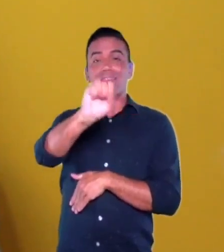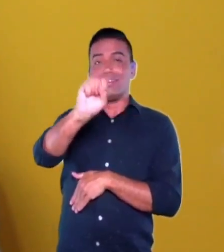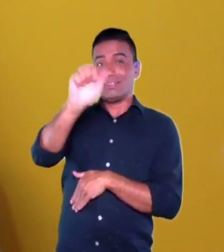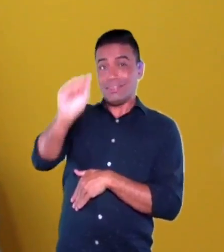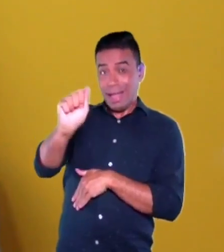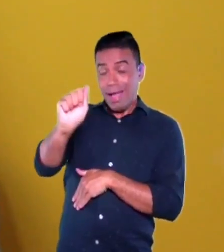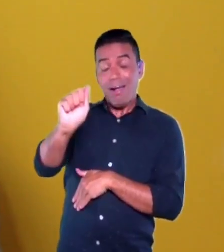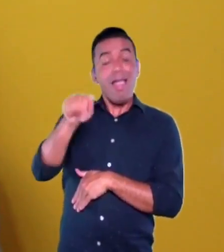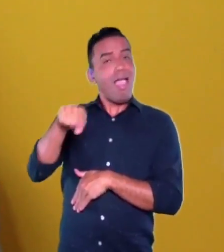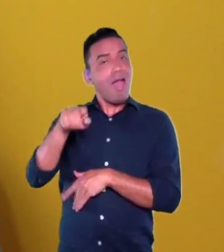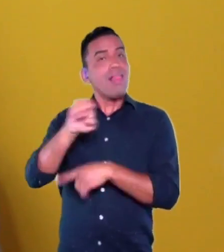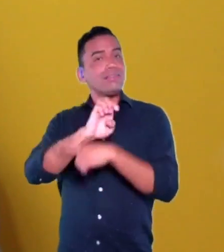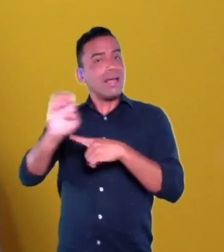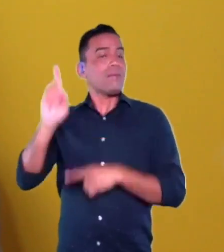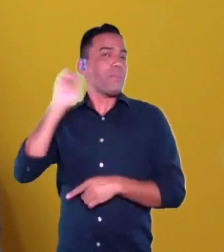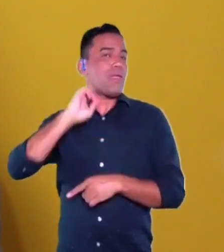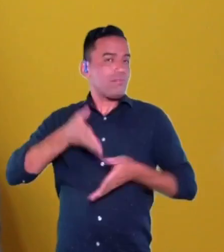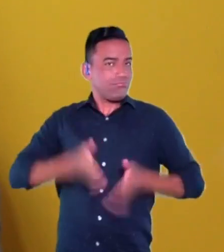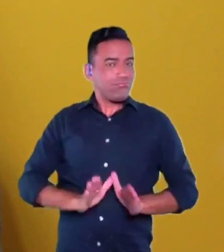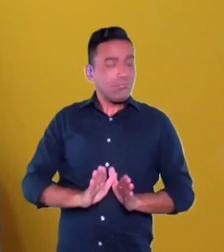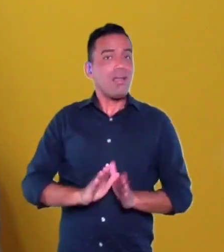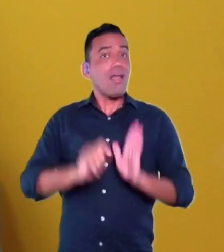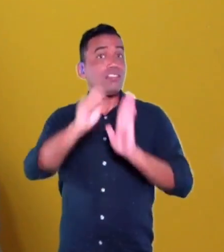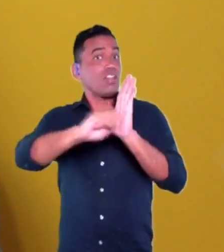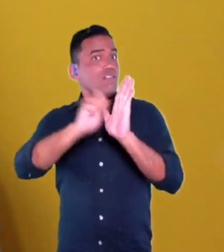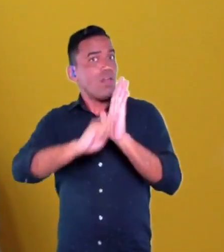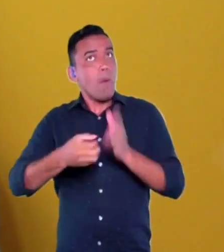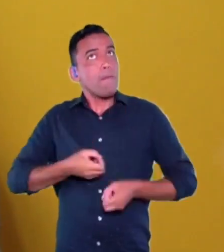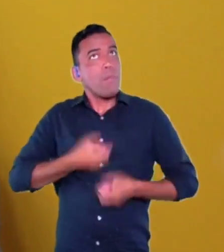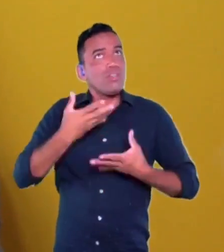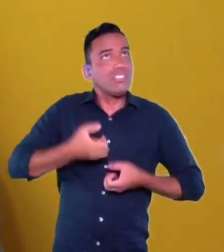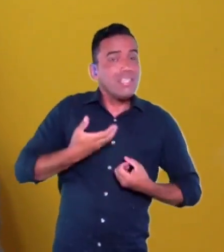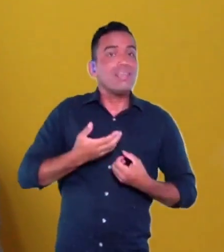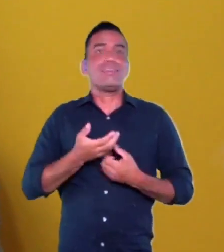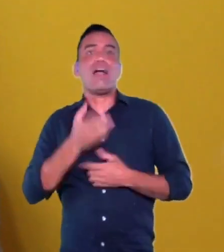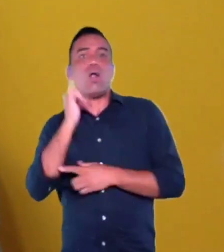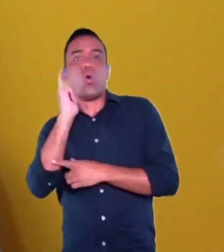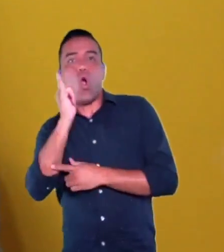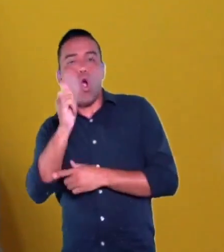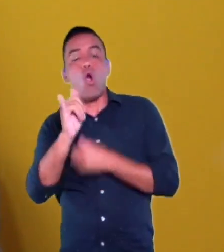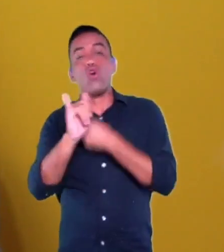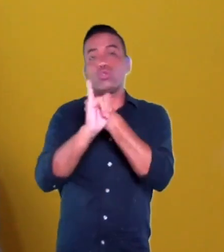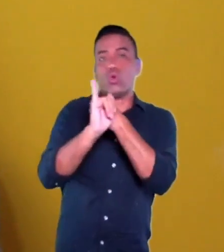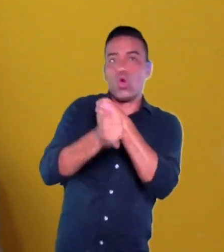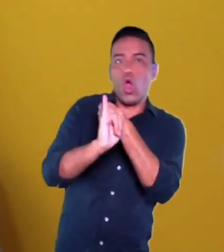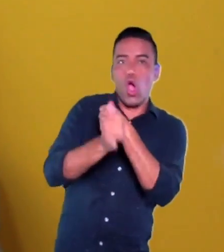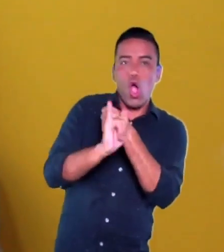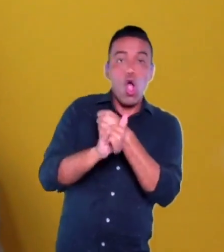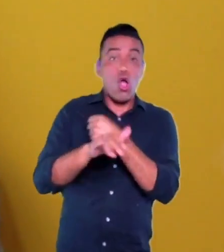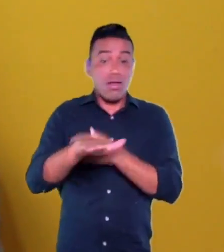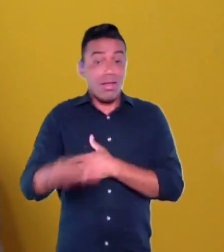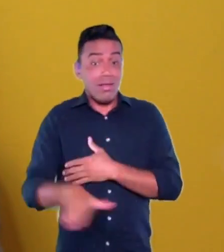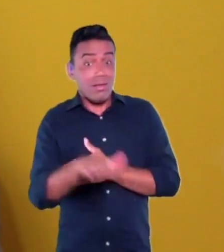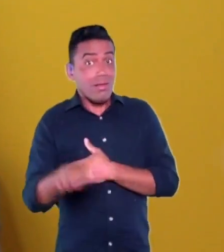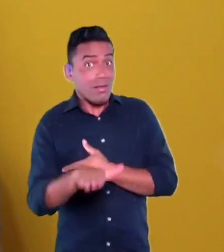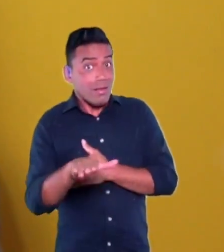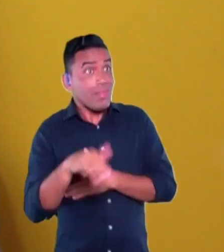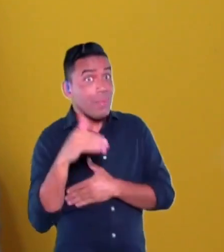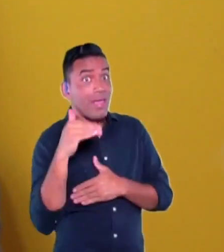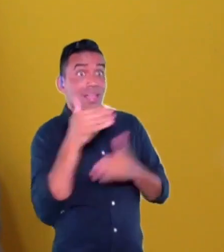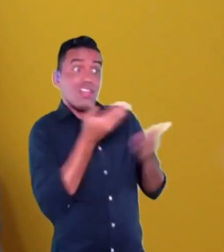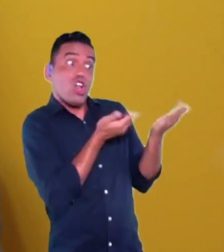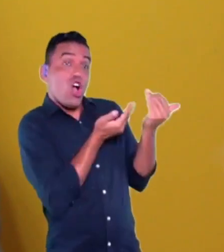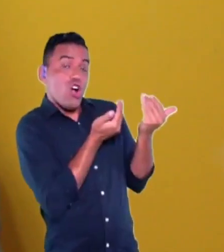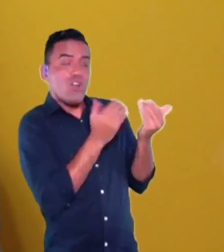Belo Horizonte, autora de livros de poesia, conto, crônica, juvenis e infantis. Seus